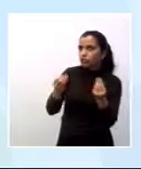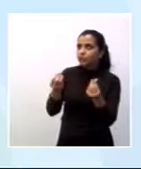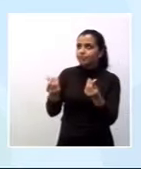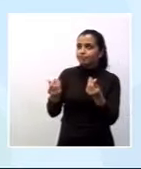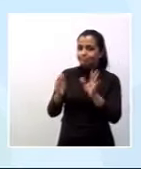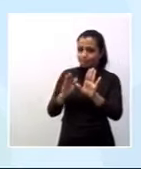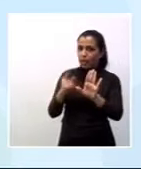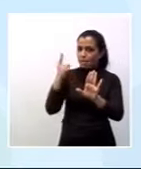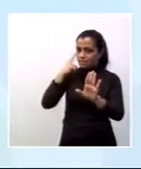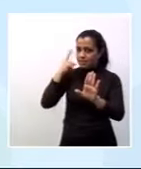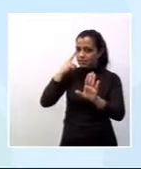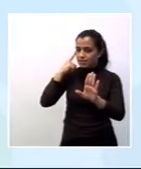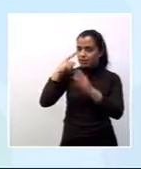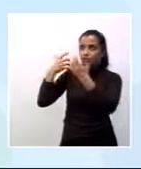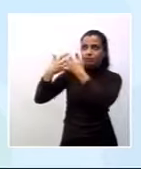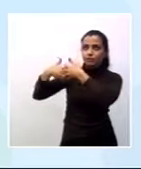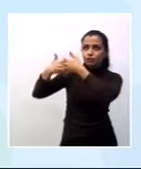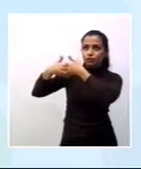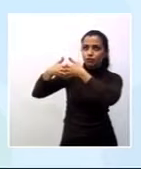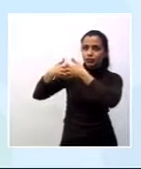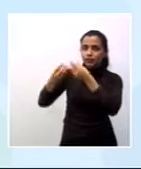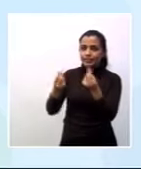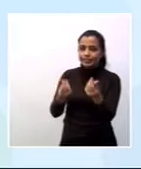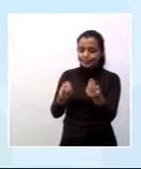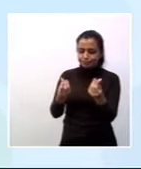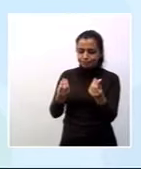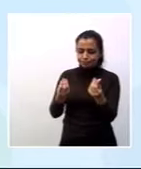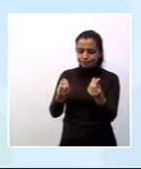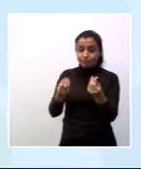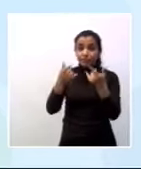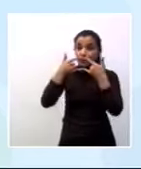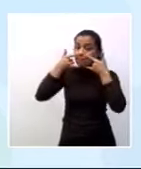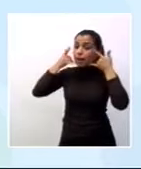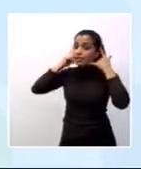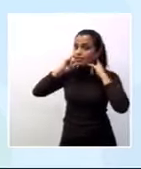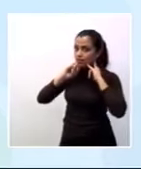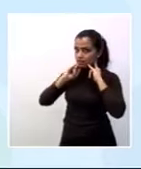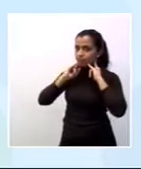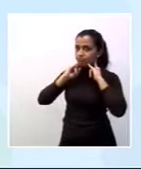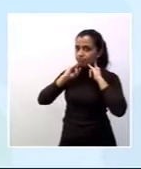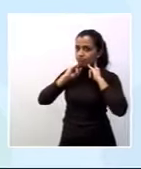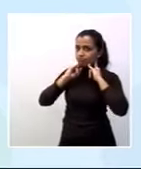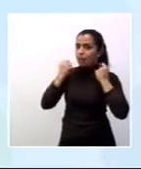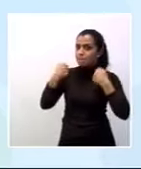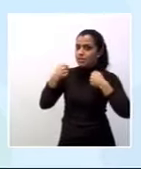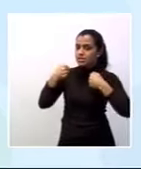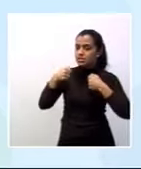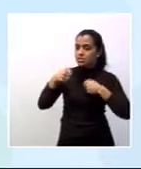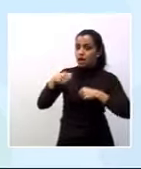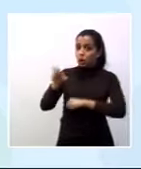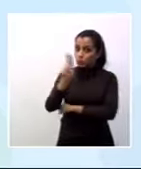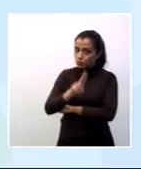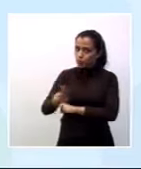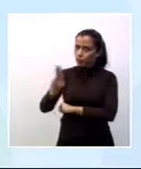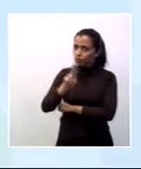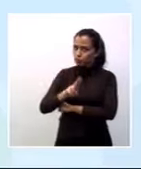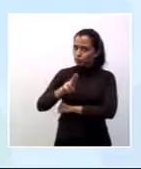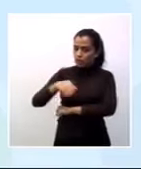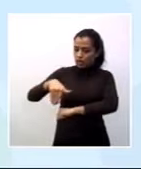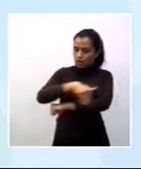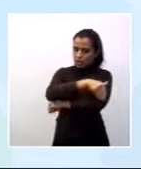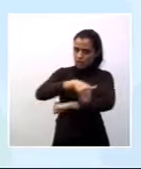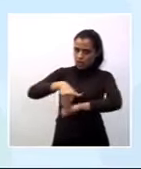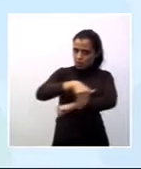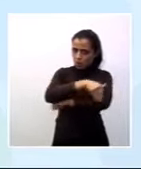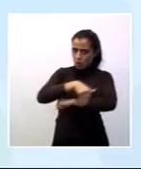pensar assim uma coisa que a gente pode colocar a a gente tem que usar máscara na rua oi e aí eles vão a alguém